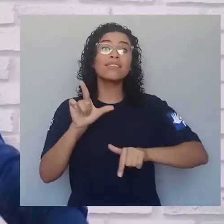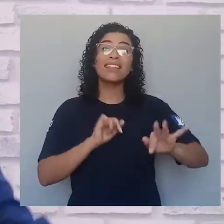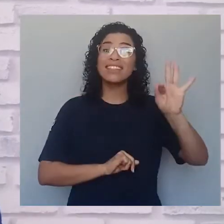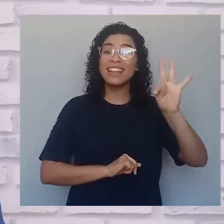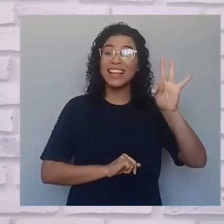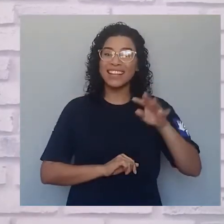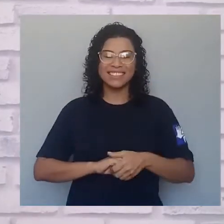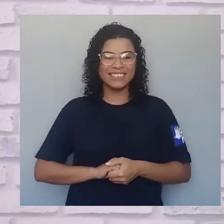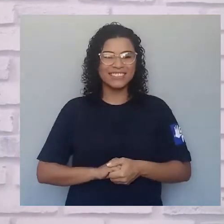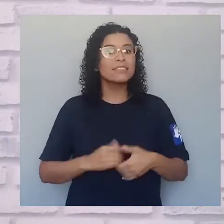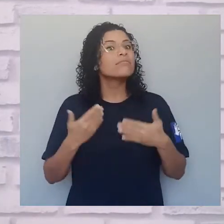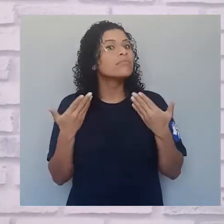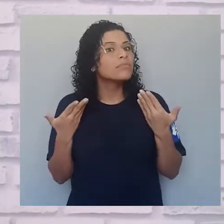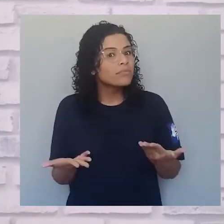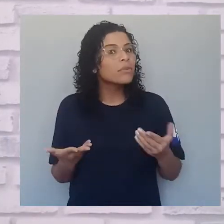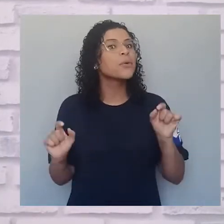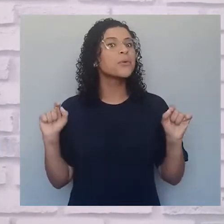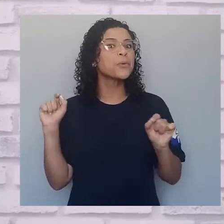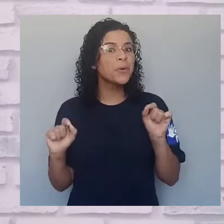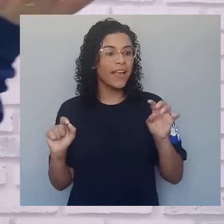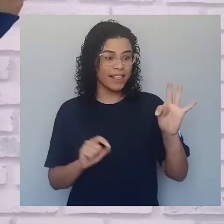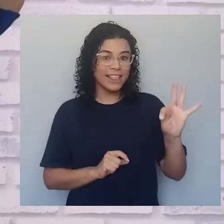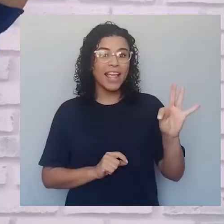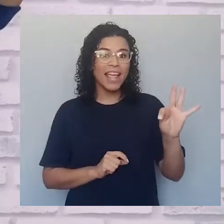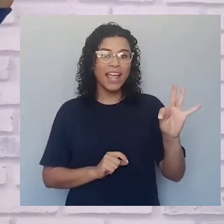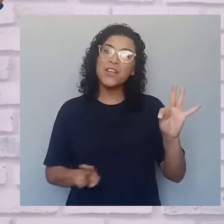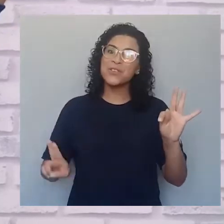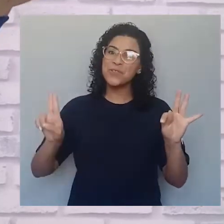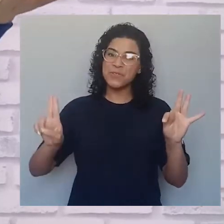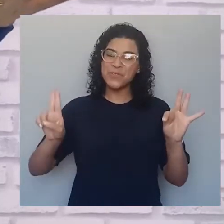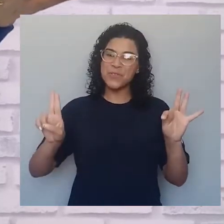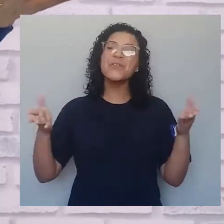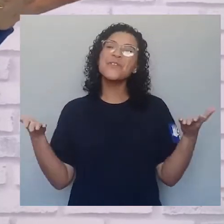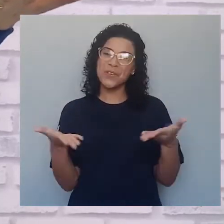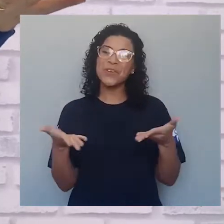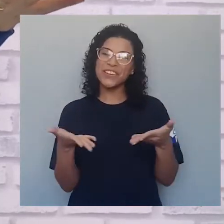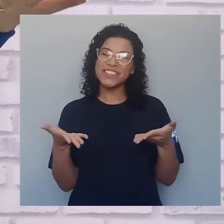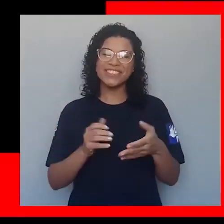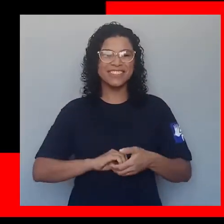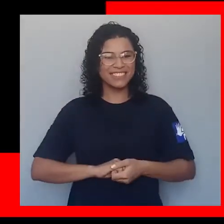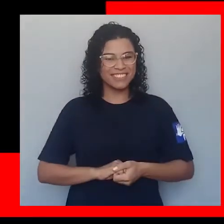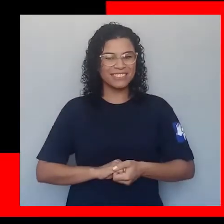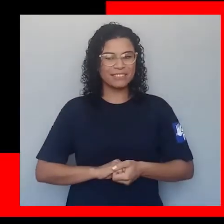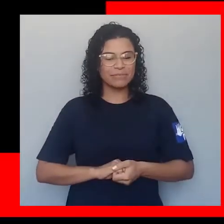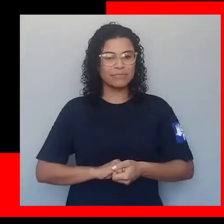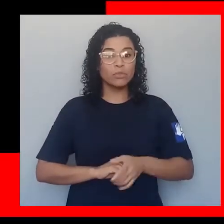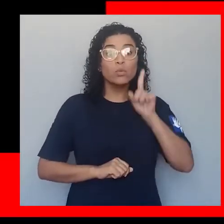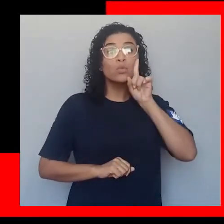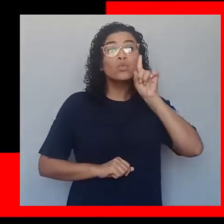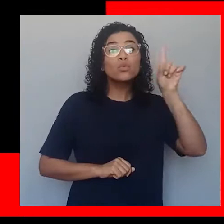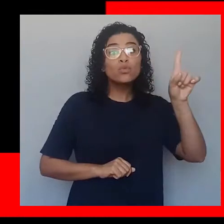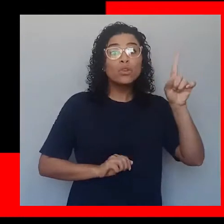T. Afinal de contas, falaremos da letra T e da letra U no dia de hoje, né? No dia que